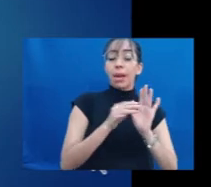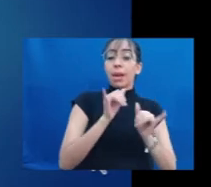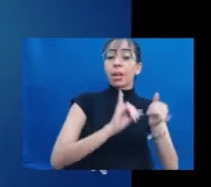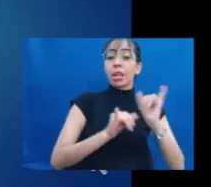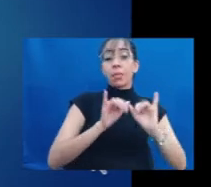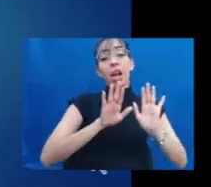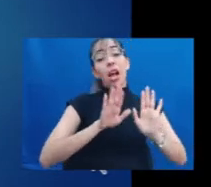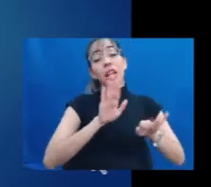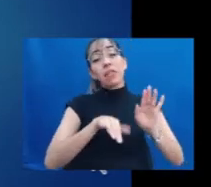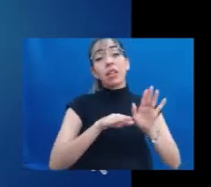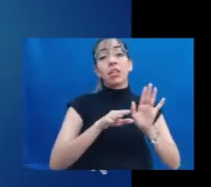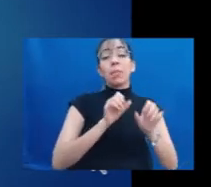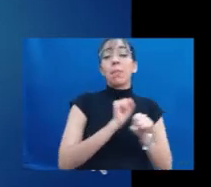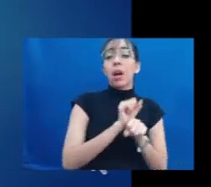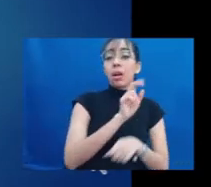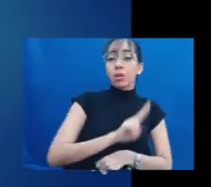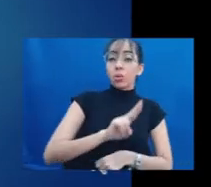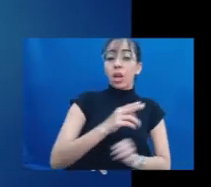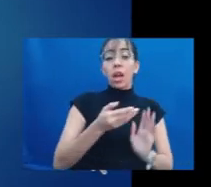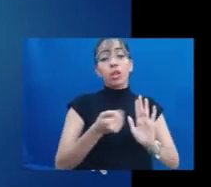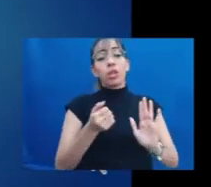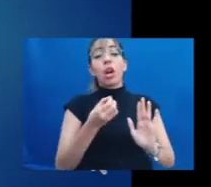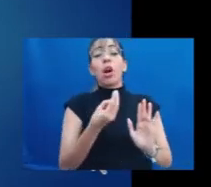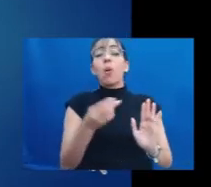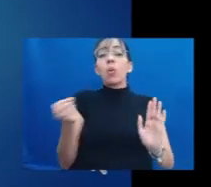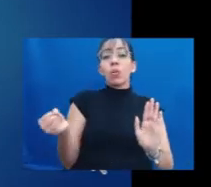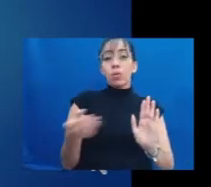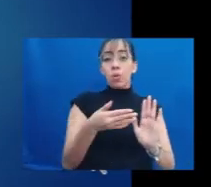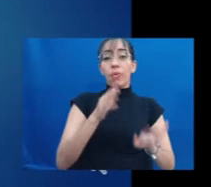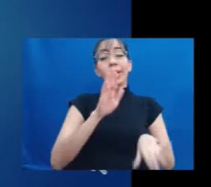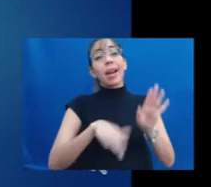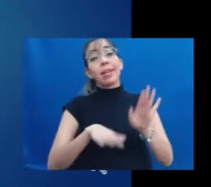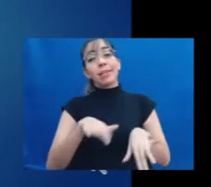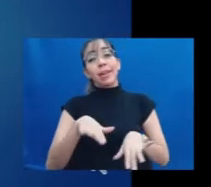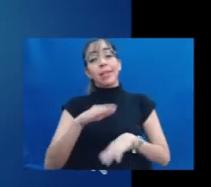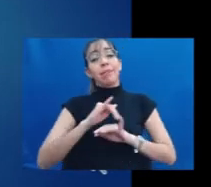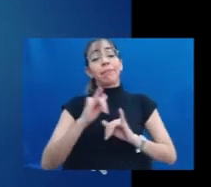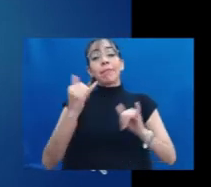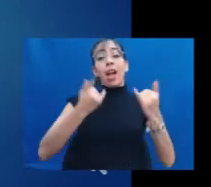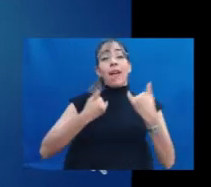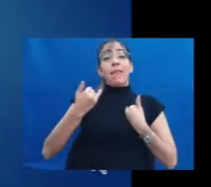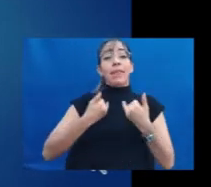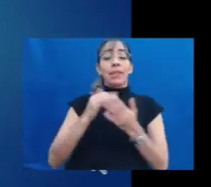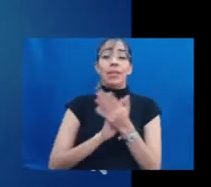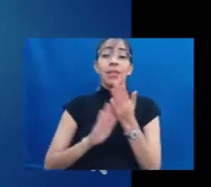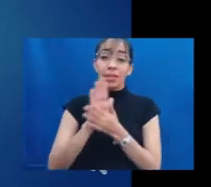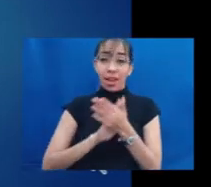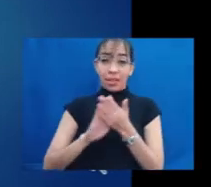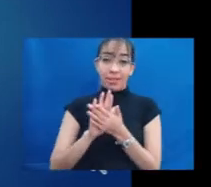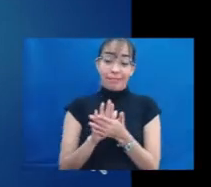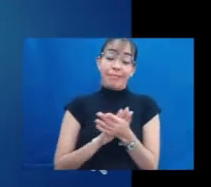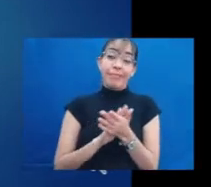utilizados, outros começam a ser utilizados, e nem sempre a pessoa tem a capacitação, a pessoa treinada, a pessoa é alertada sobre esse novo produto que ela